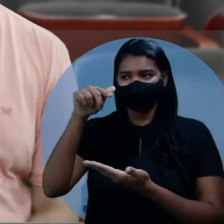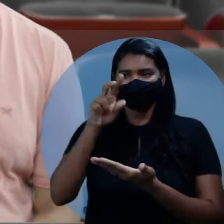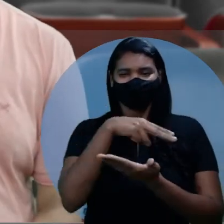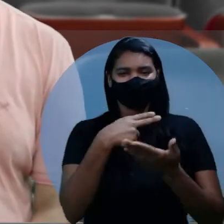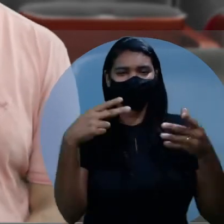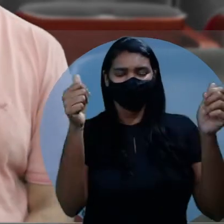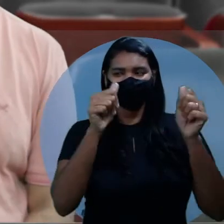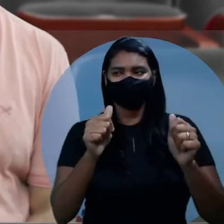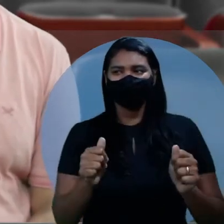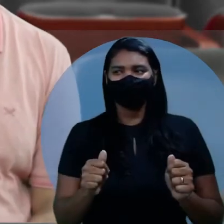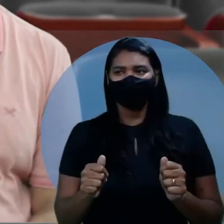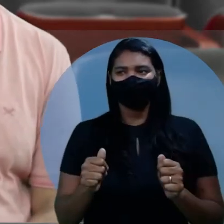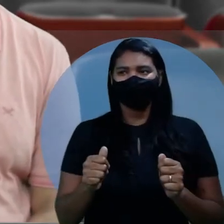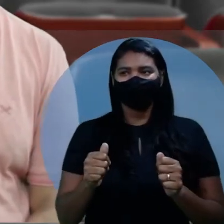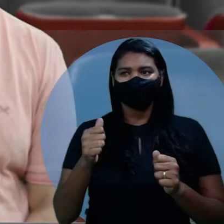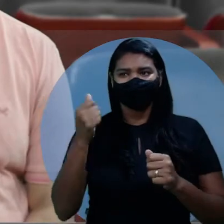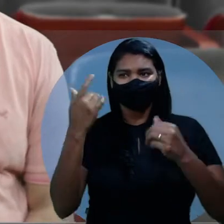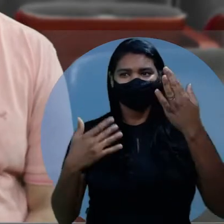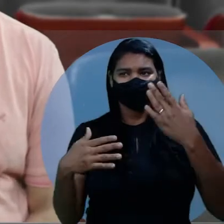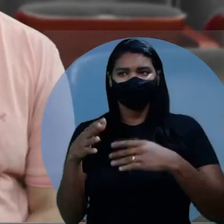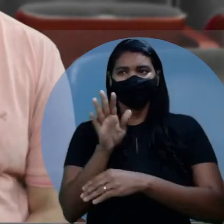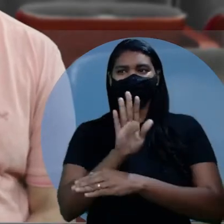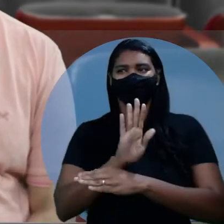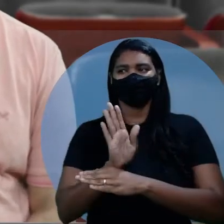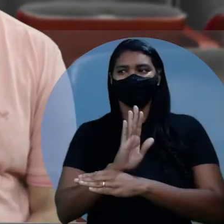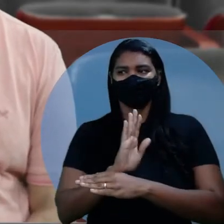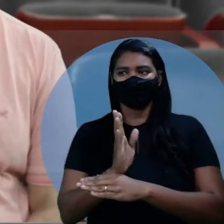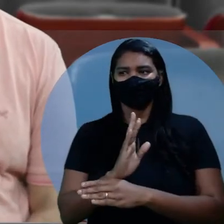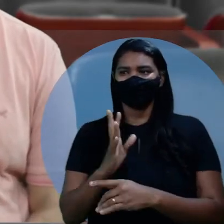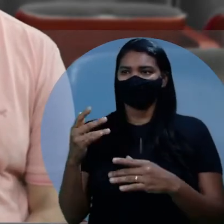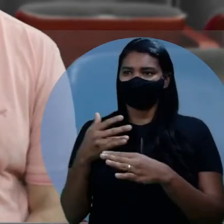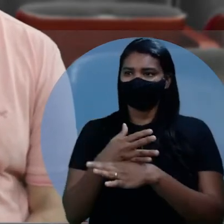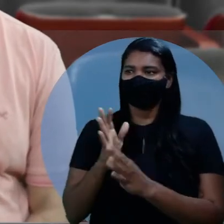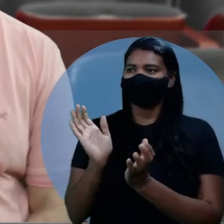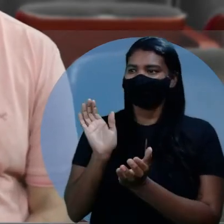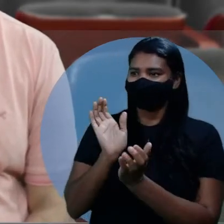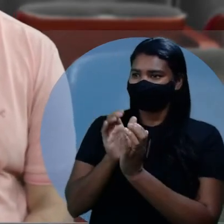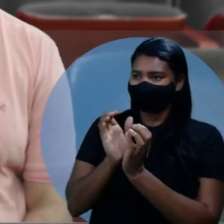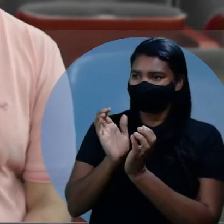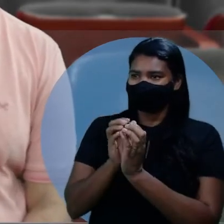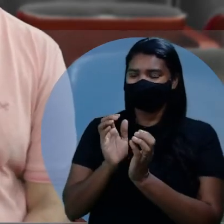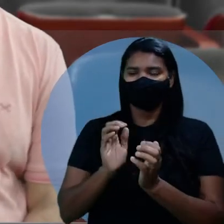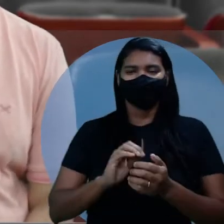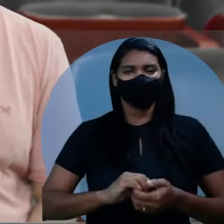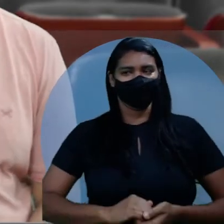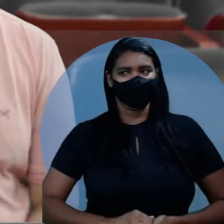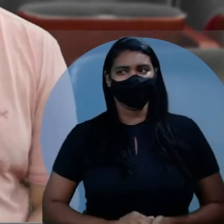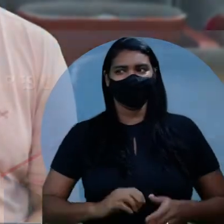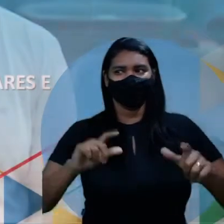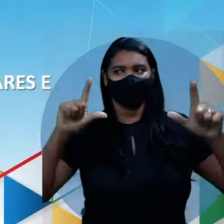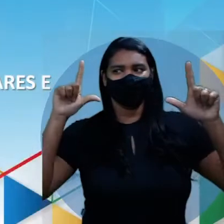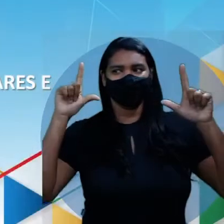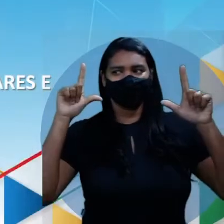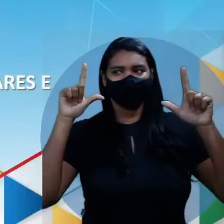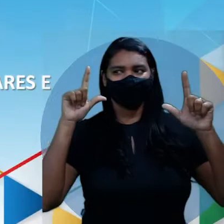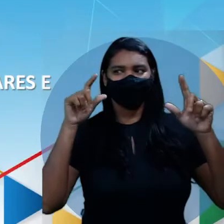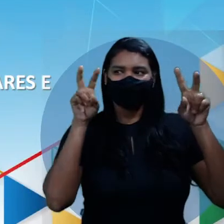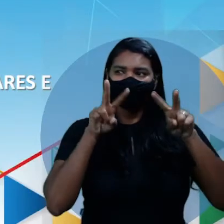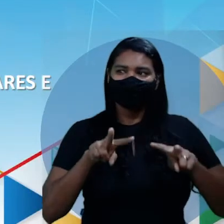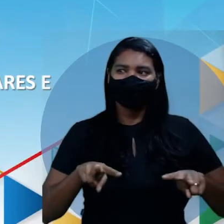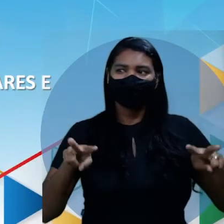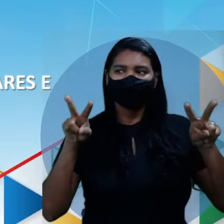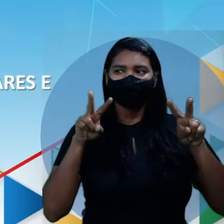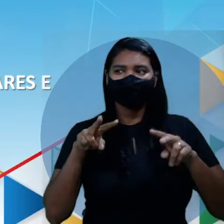arte, falaremos de cinema e o cinema em Recife, em Pernambuco. Como há na tela, podemos